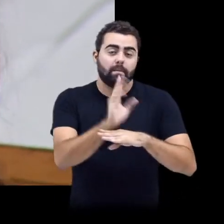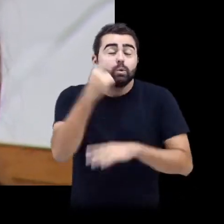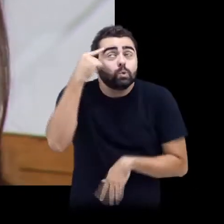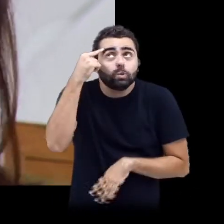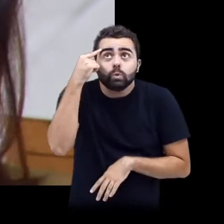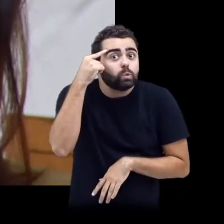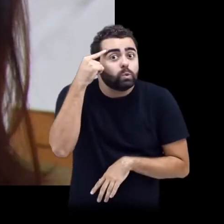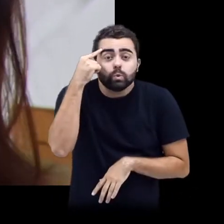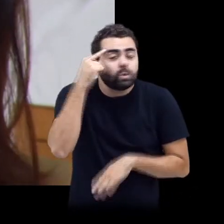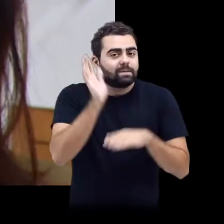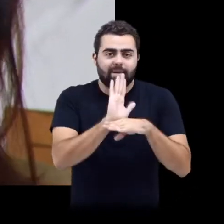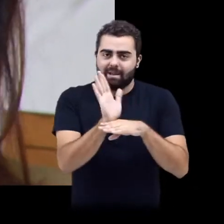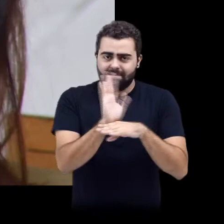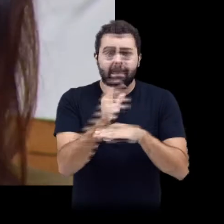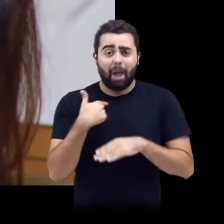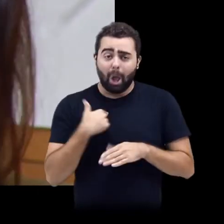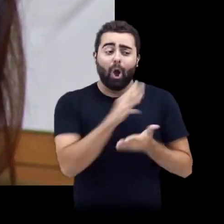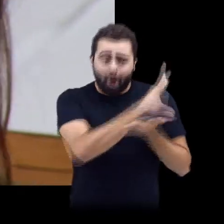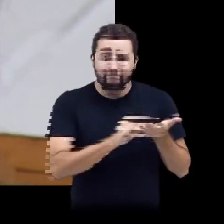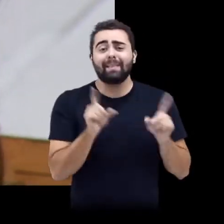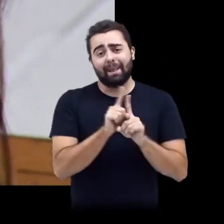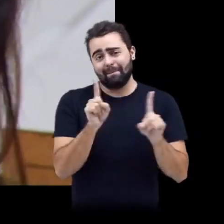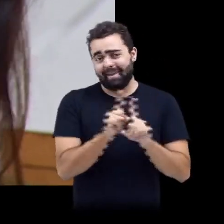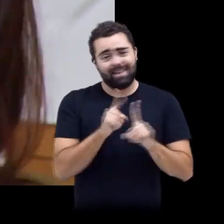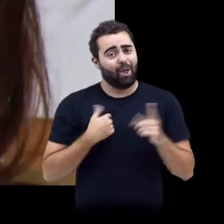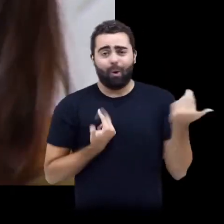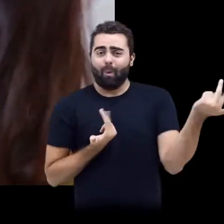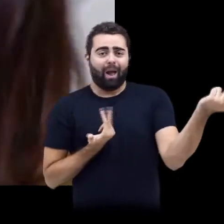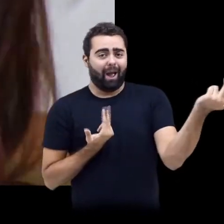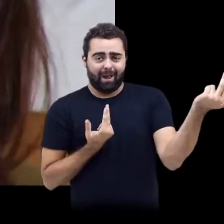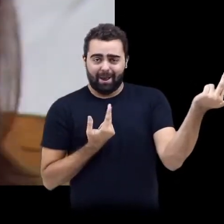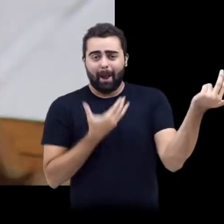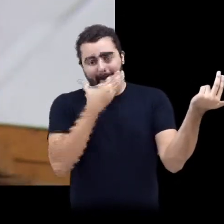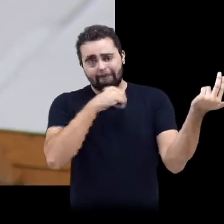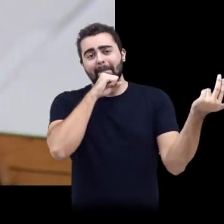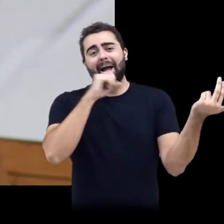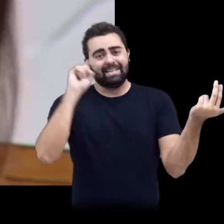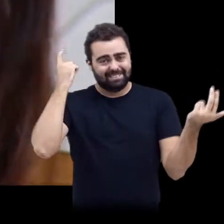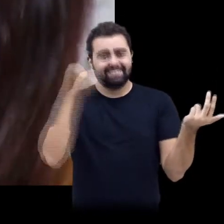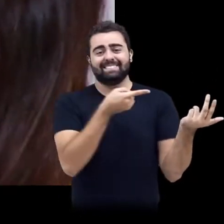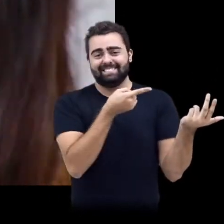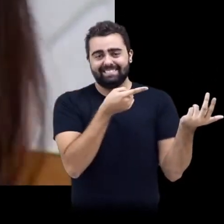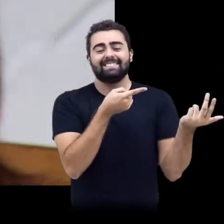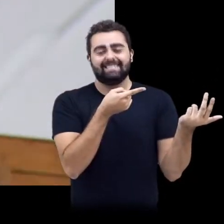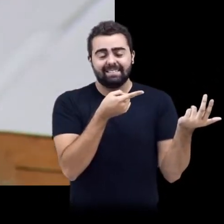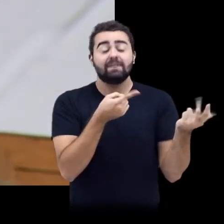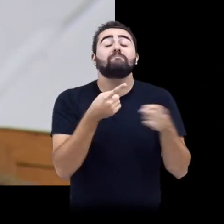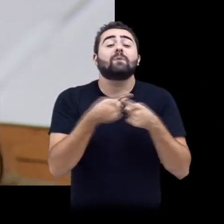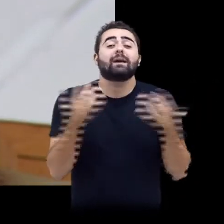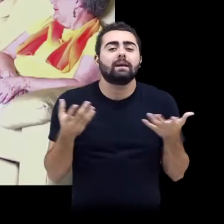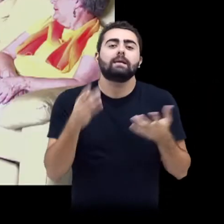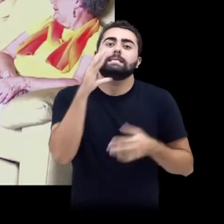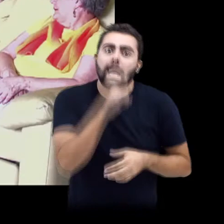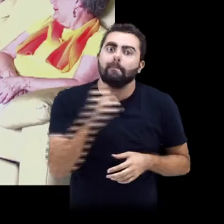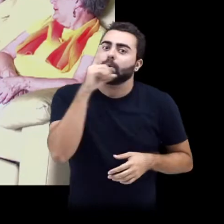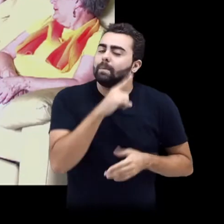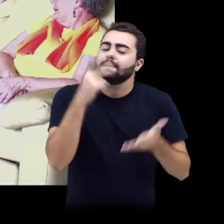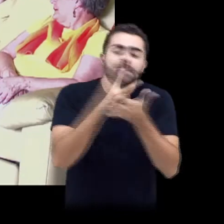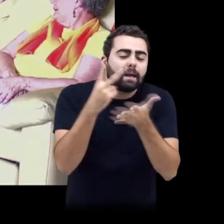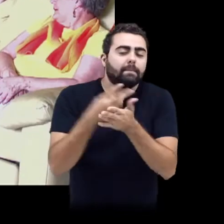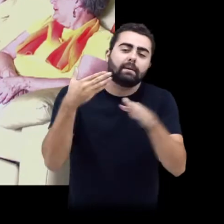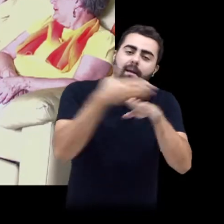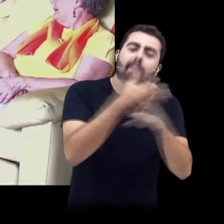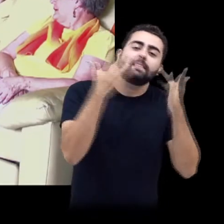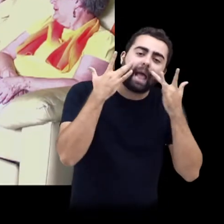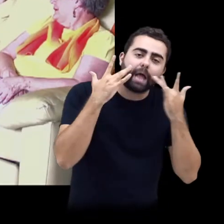sou uma cinéfila de carteirinha. E por quê? Porque todo final de semana ou eu ia para o teatro ou ia para o cinema. Então eu tenho